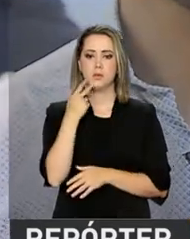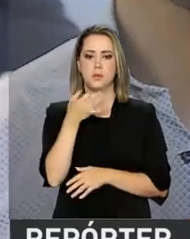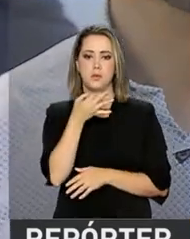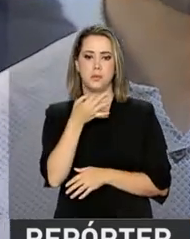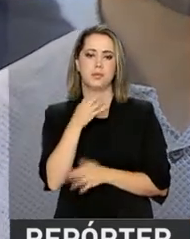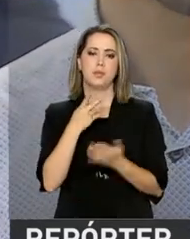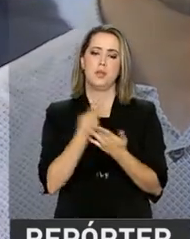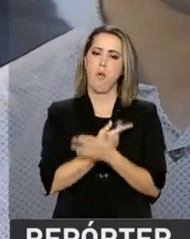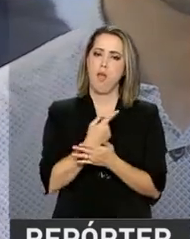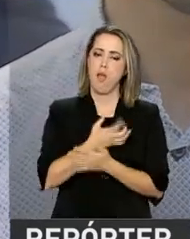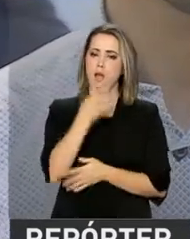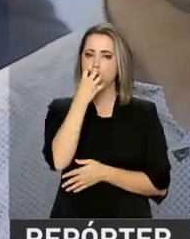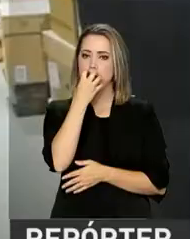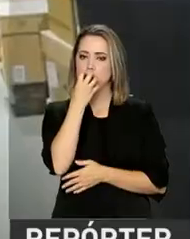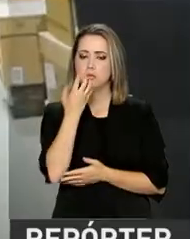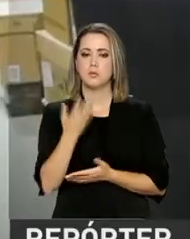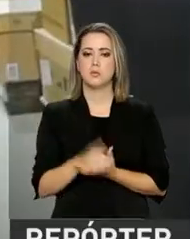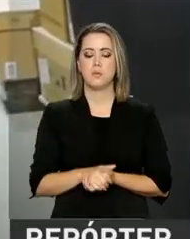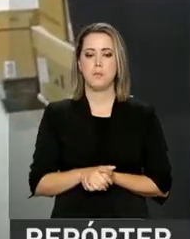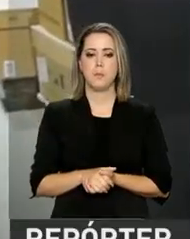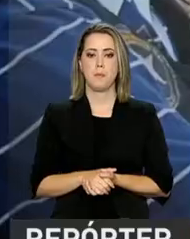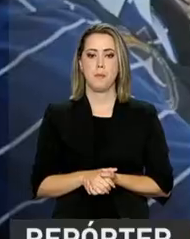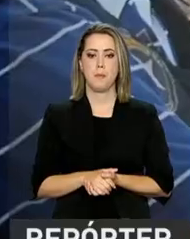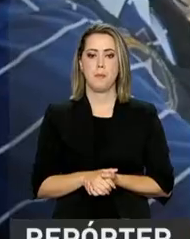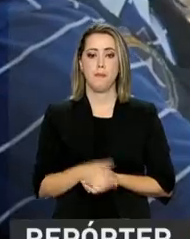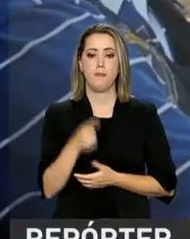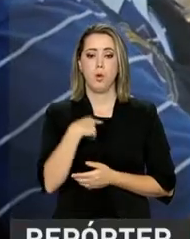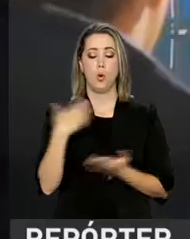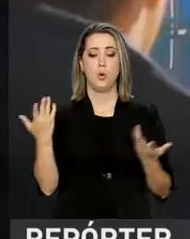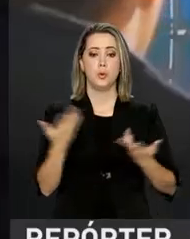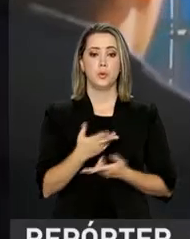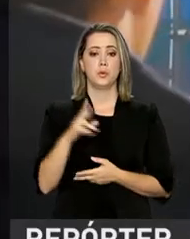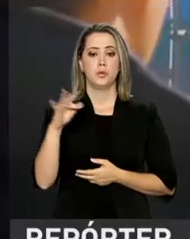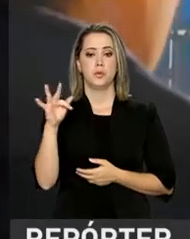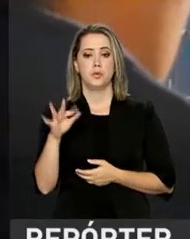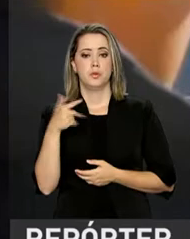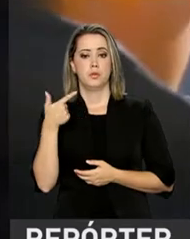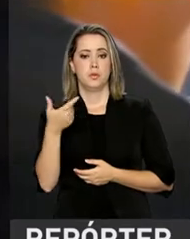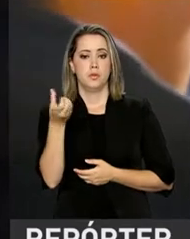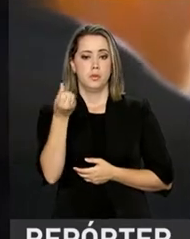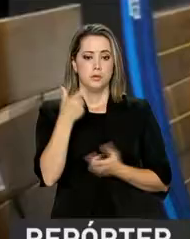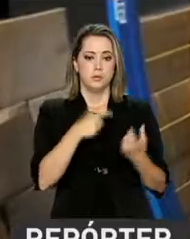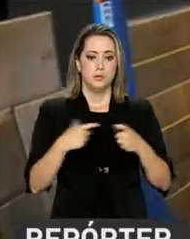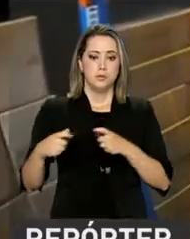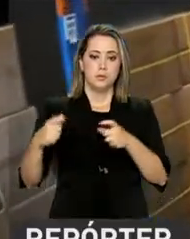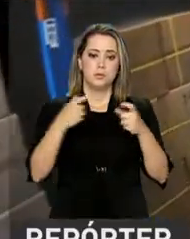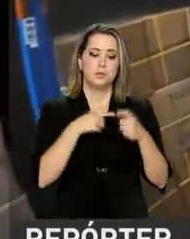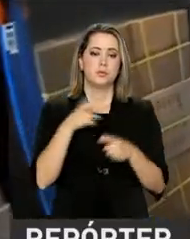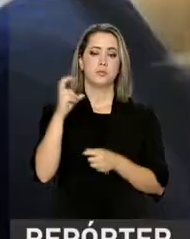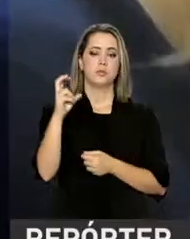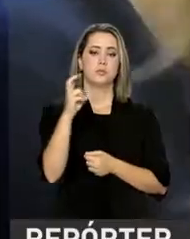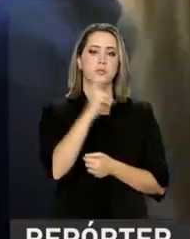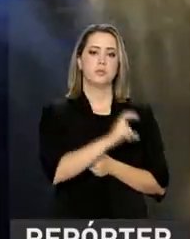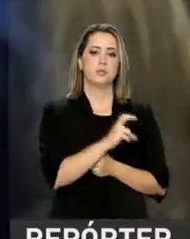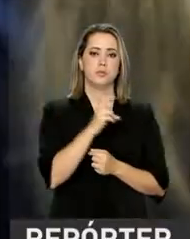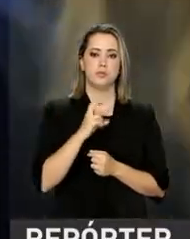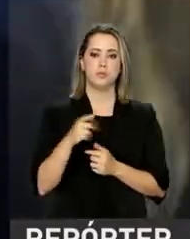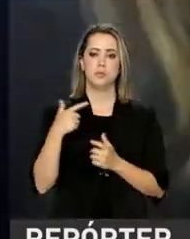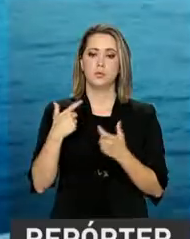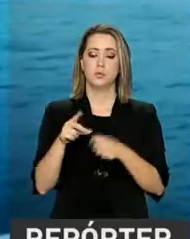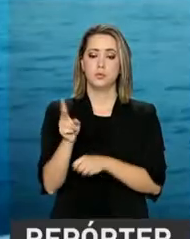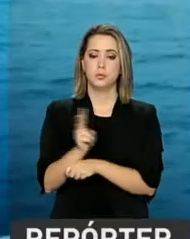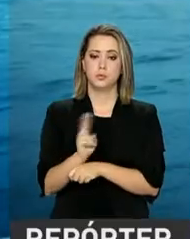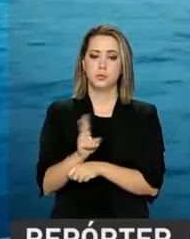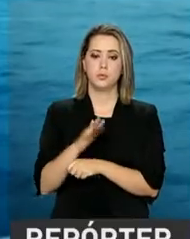não é comum falam né hoje a receita federal administra 26 alfândegas e cinquenta e cinco inspetorias